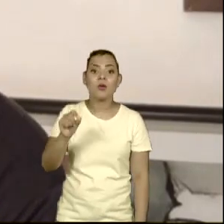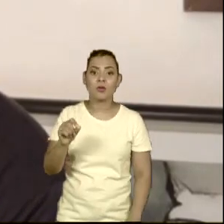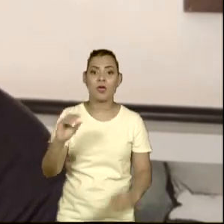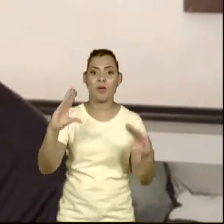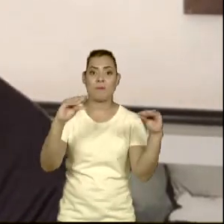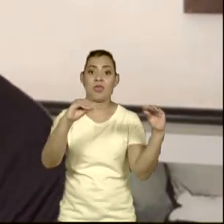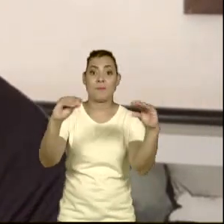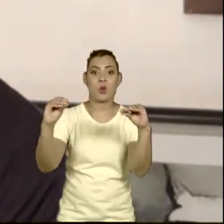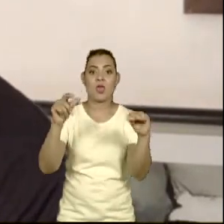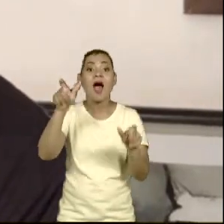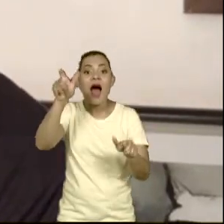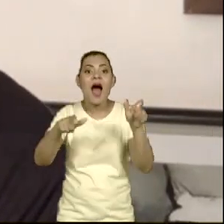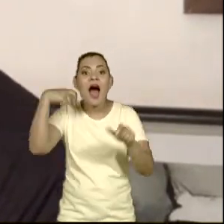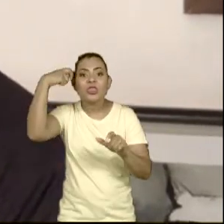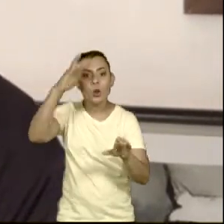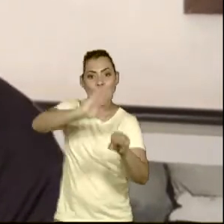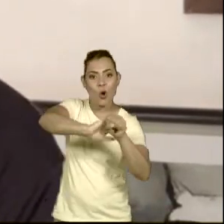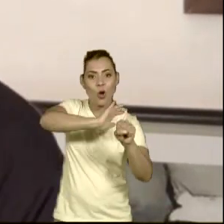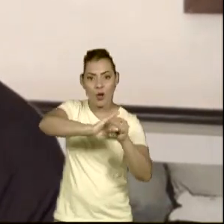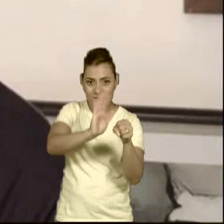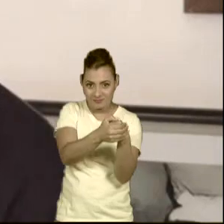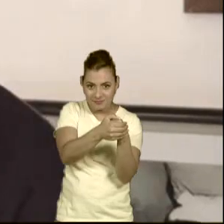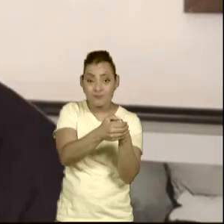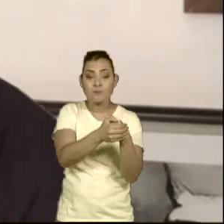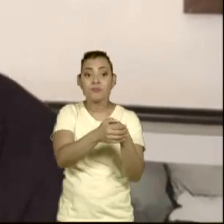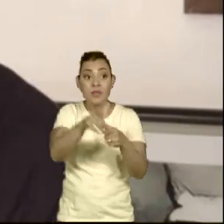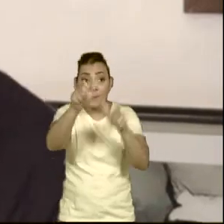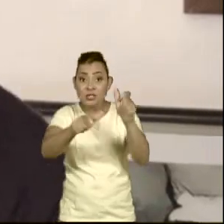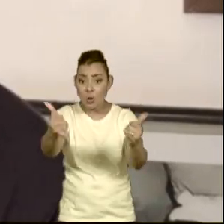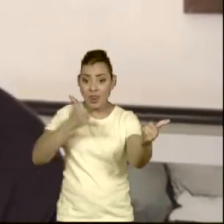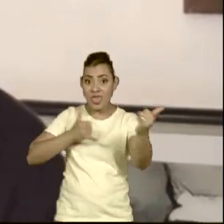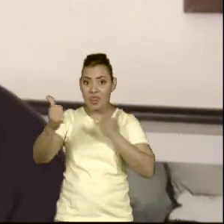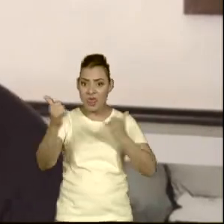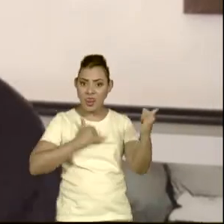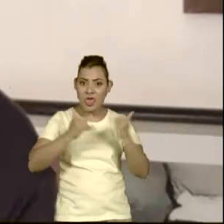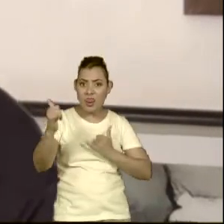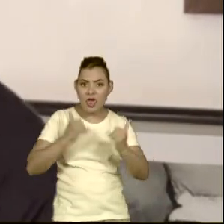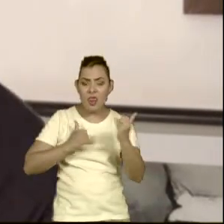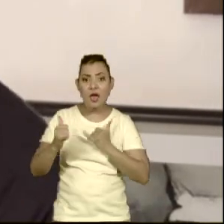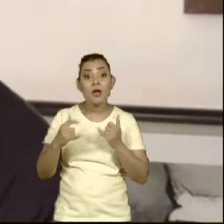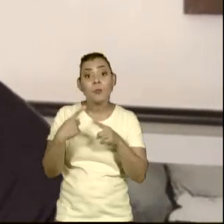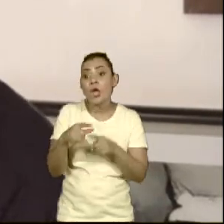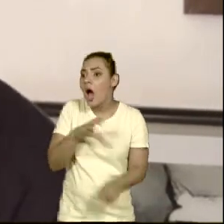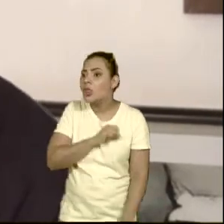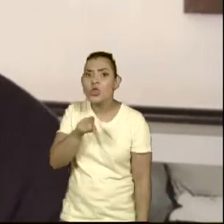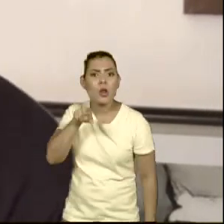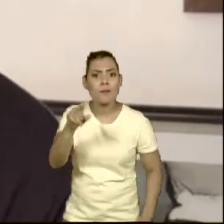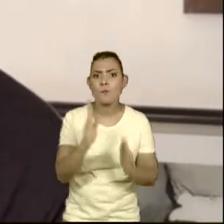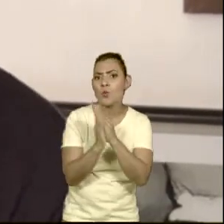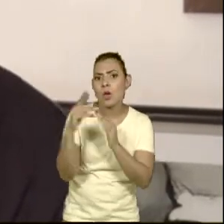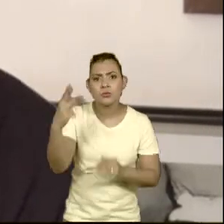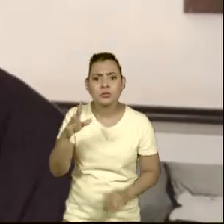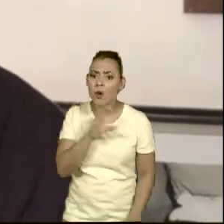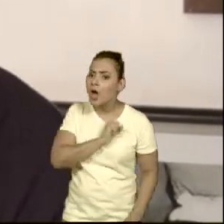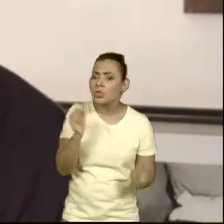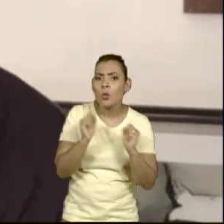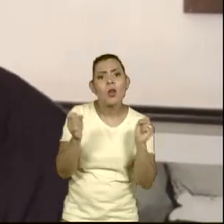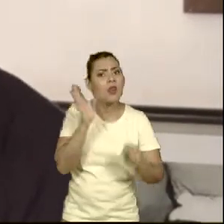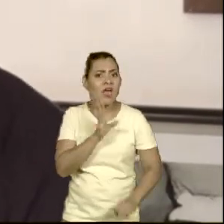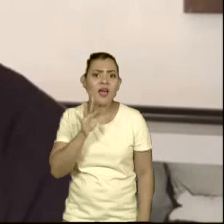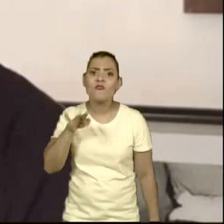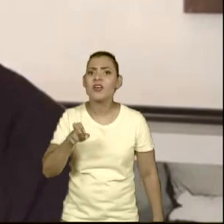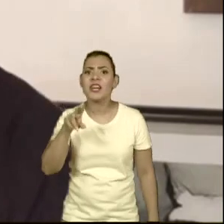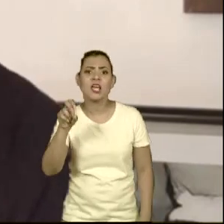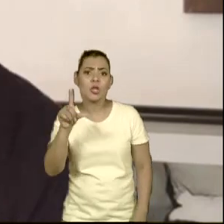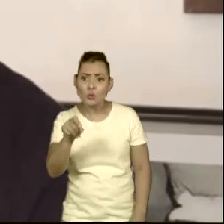manipuladores, os atores, o elenco do Bambalalão me ligando, porque gostaram do meu boneco, falando, Fernandinho,